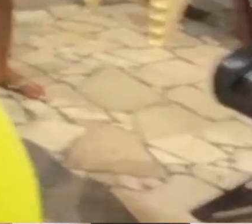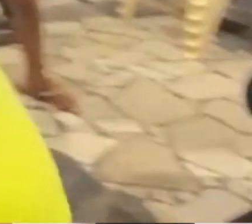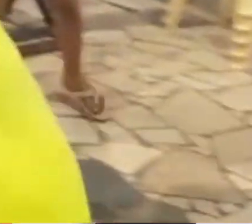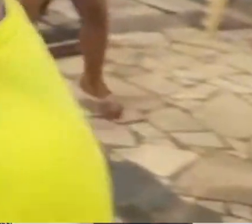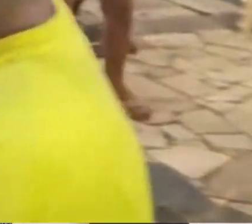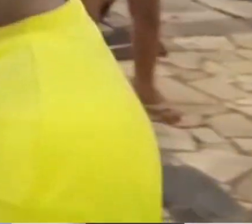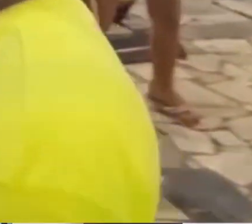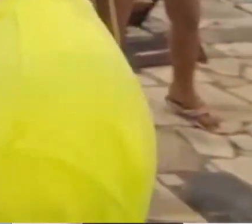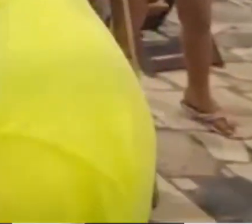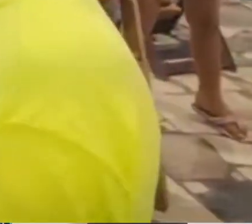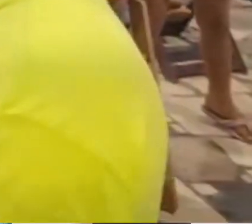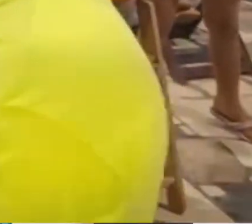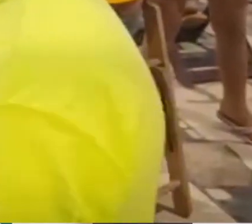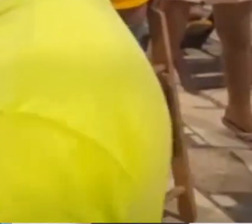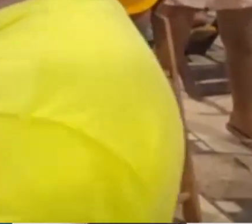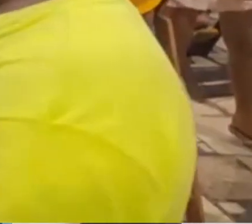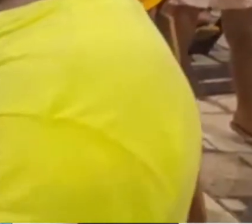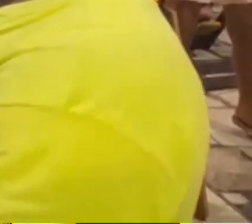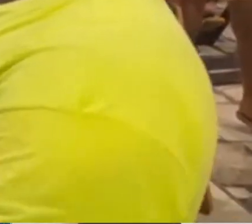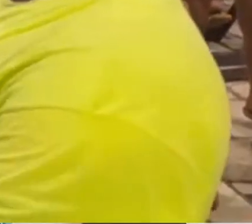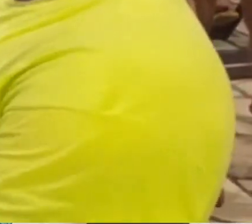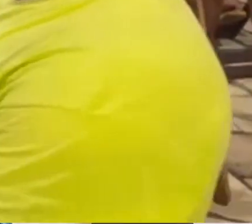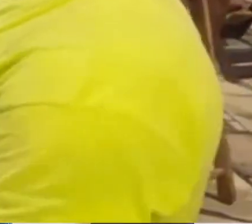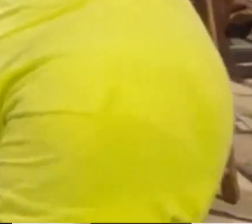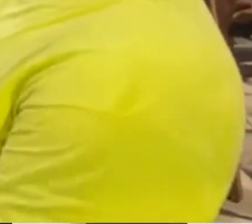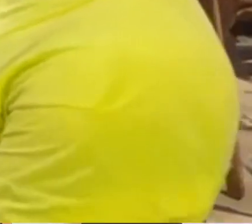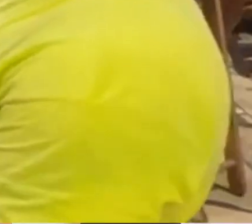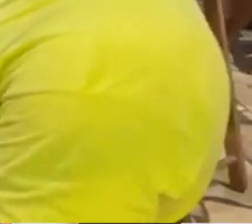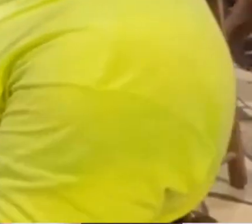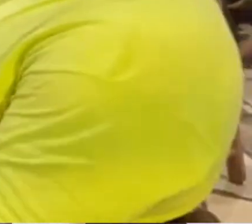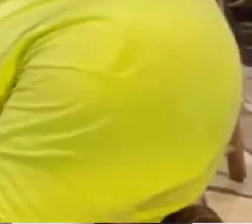E quando tudo começou a